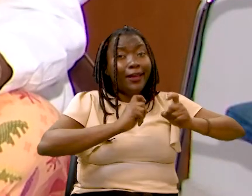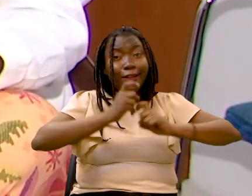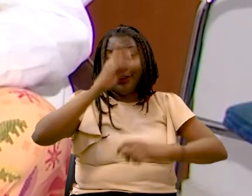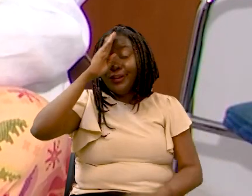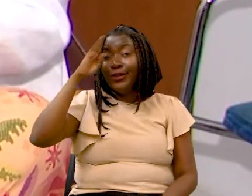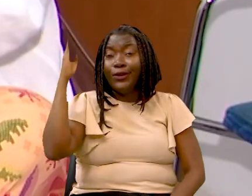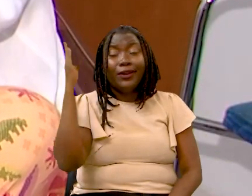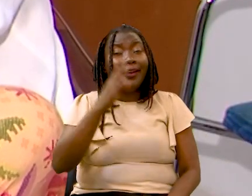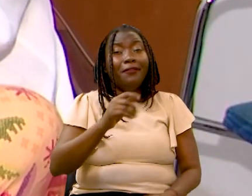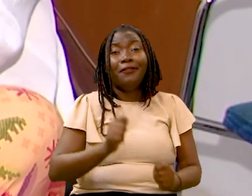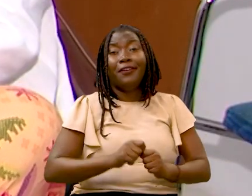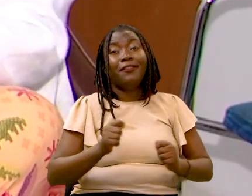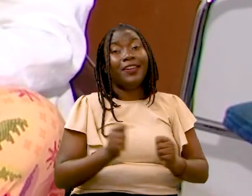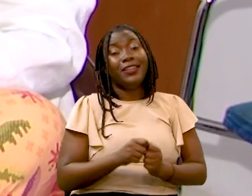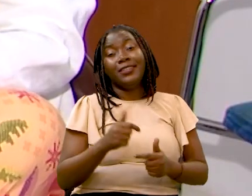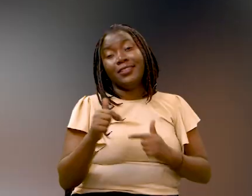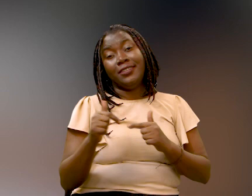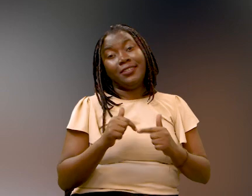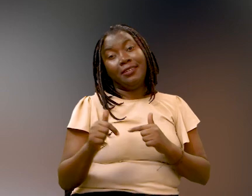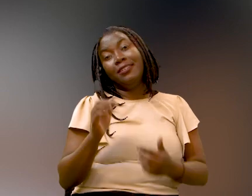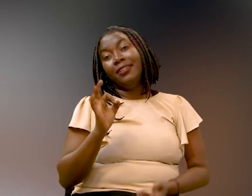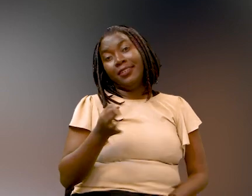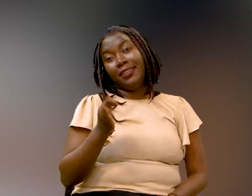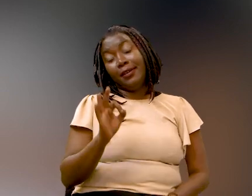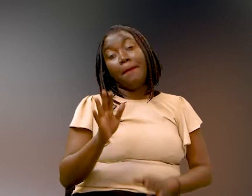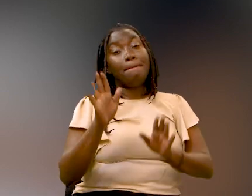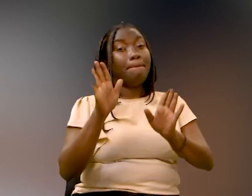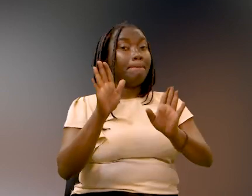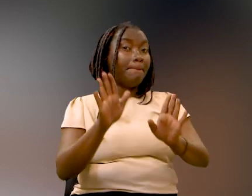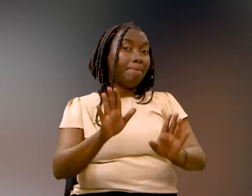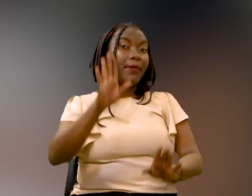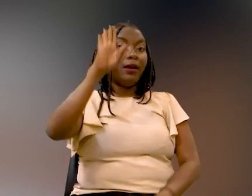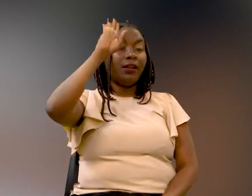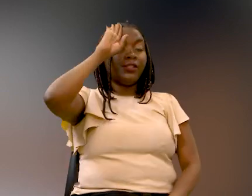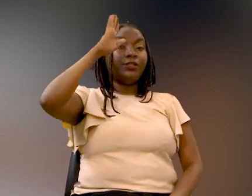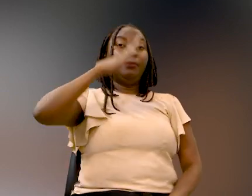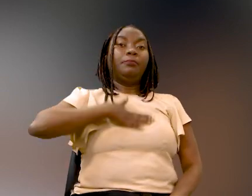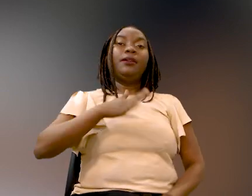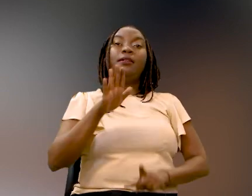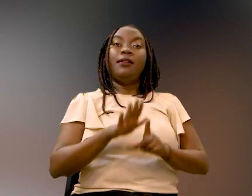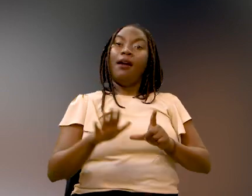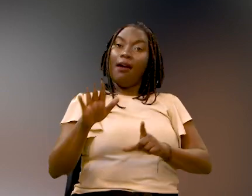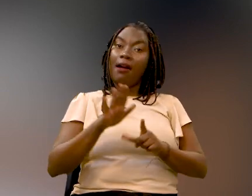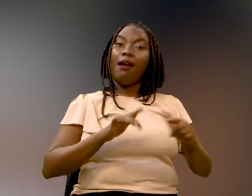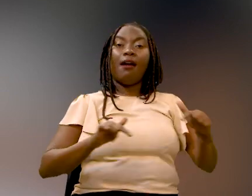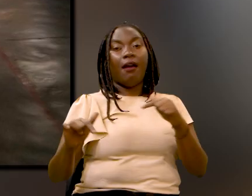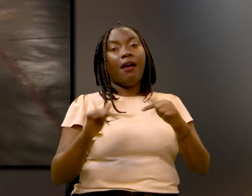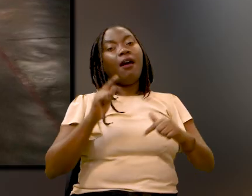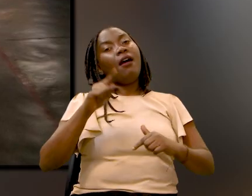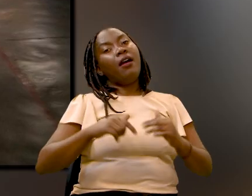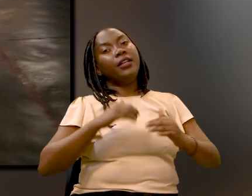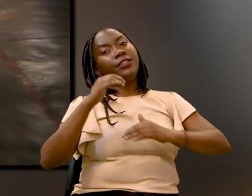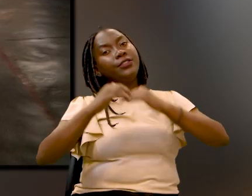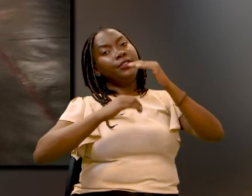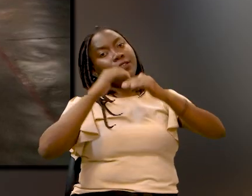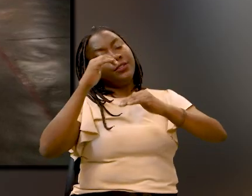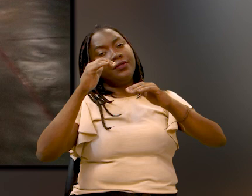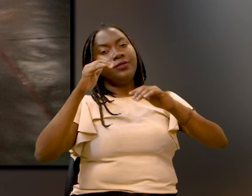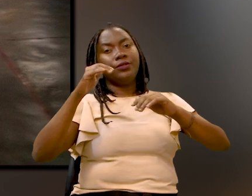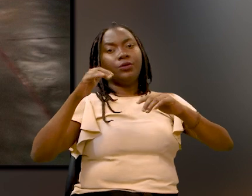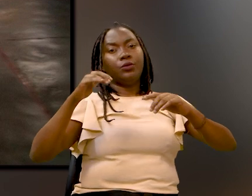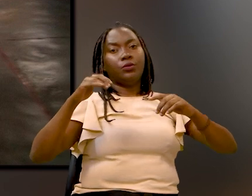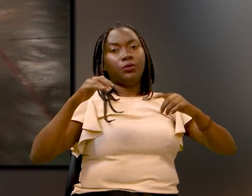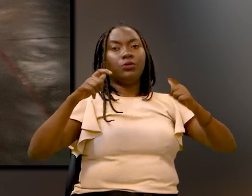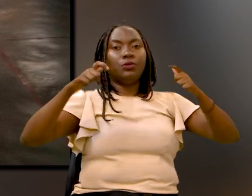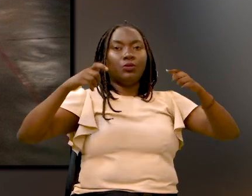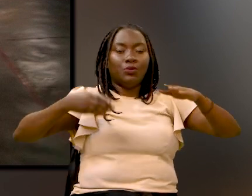em campo, você ter um diálogo direto com a pessoa, você vai fazer esse trabalho, né? Mas, principalmente na minha